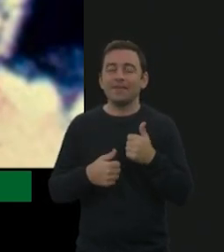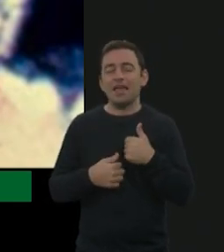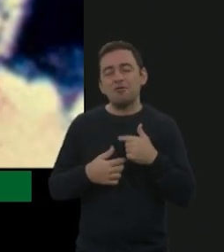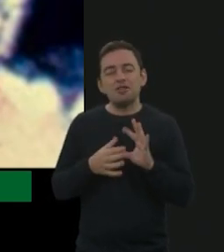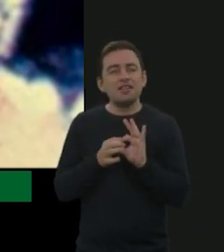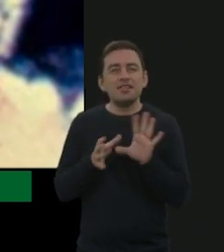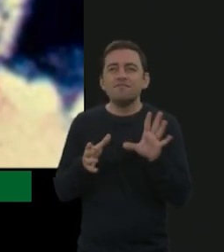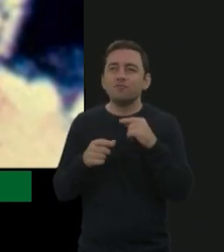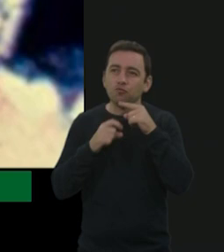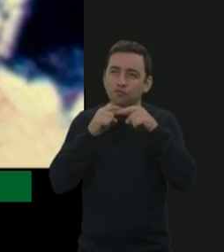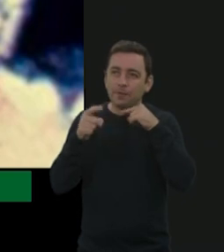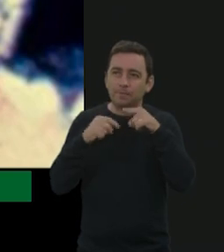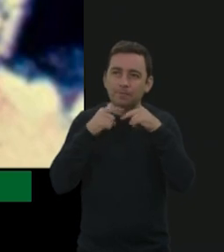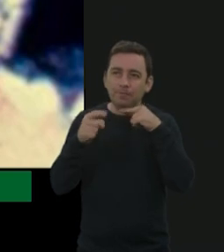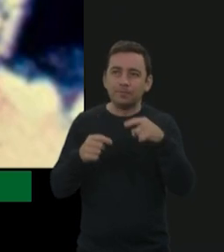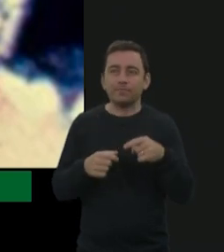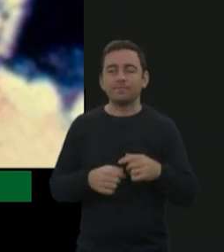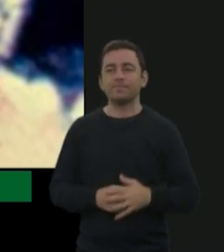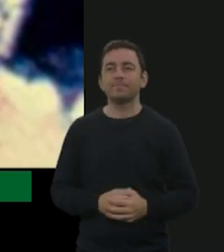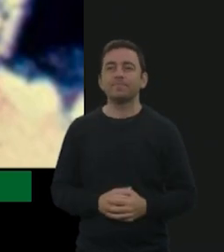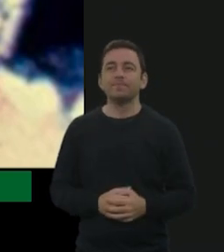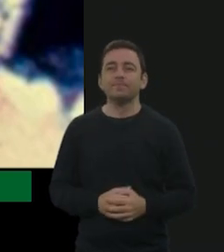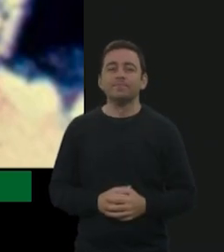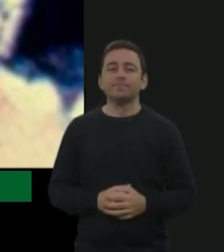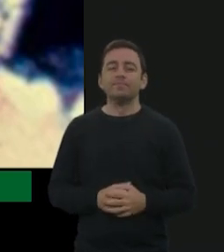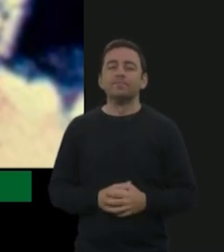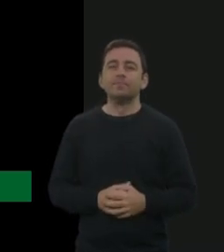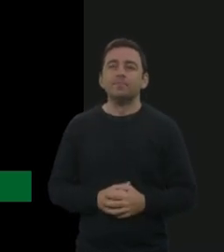qualquer dúvida. Fiquem à vontade. Obrigada.